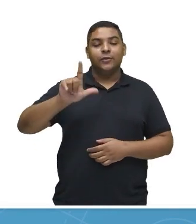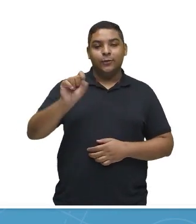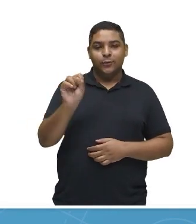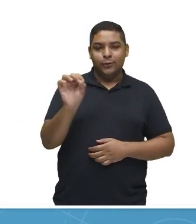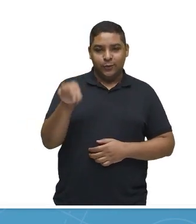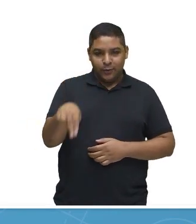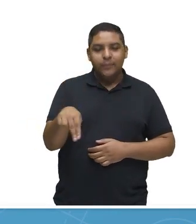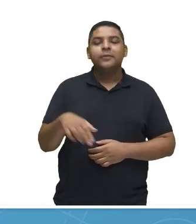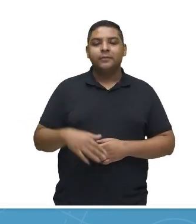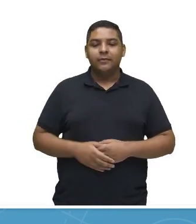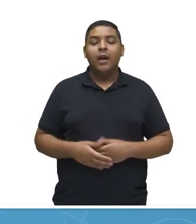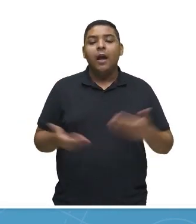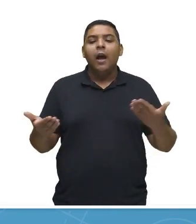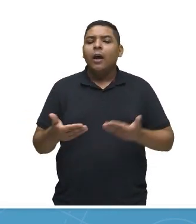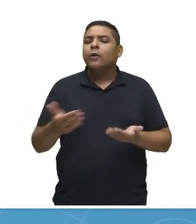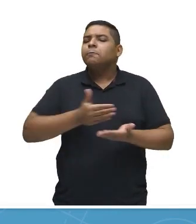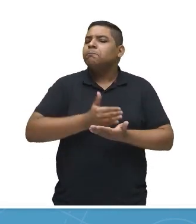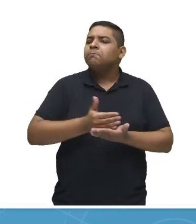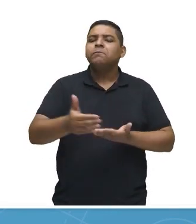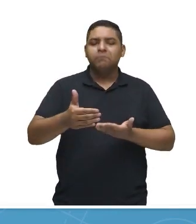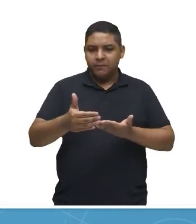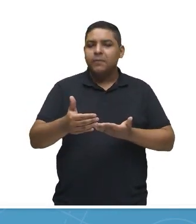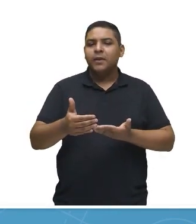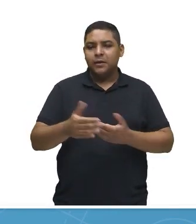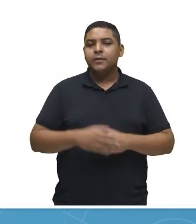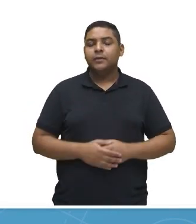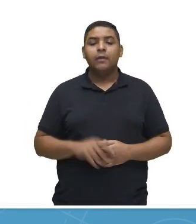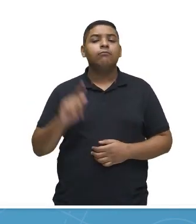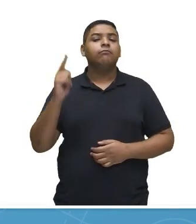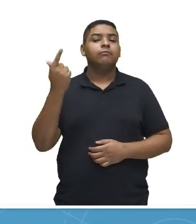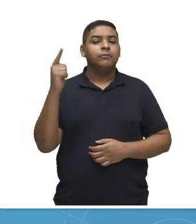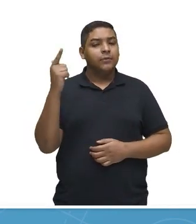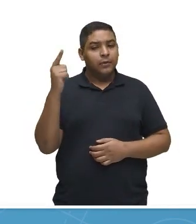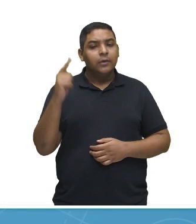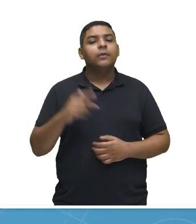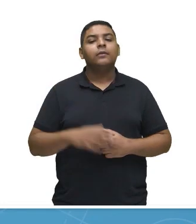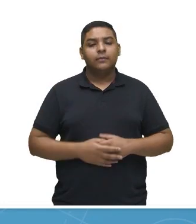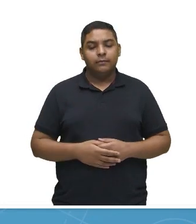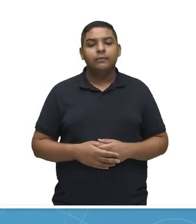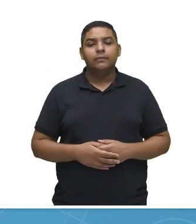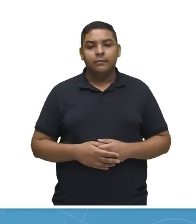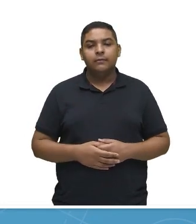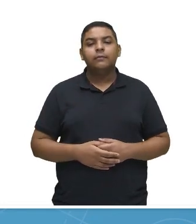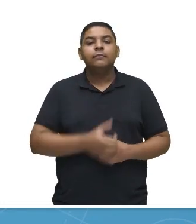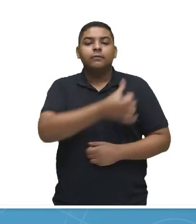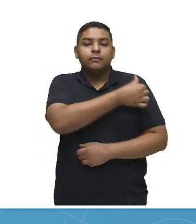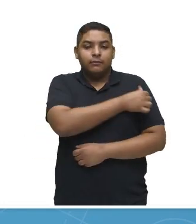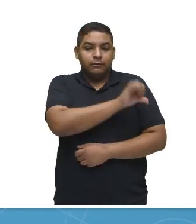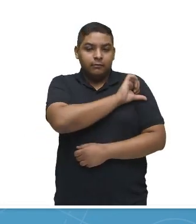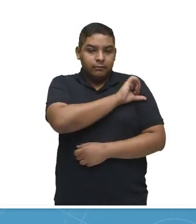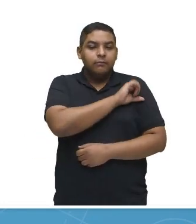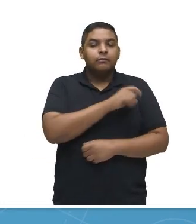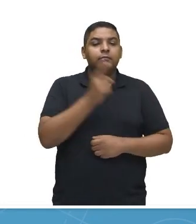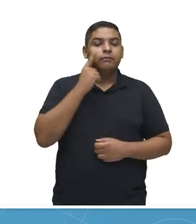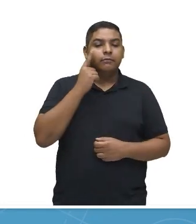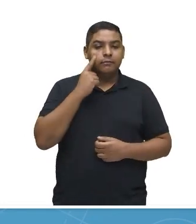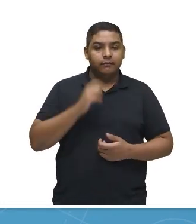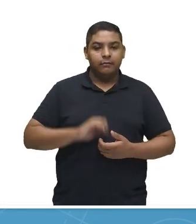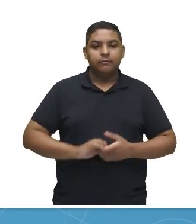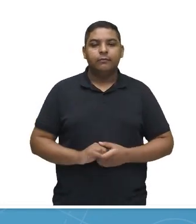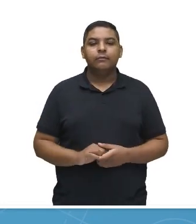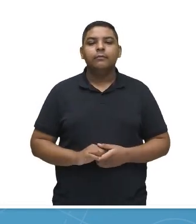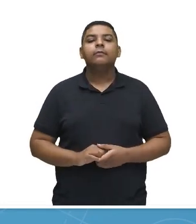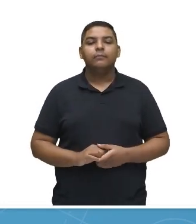Dias e vamos agora começar o nosso componente de geografia do ensino fundamental. Vamos lá, a chamada